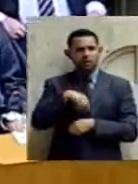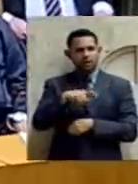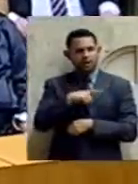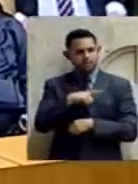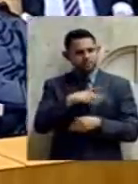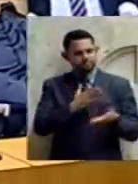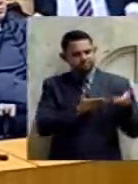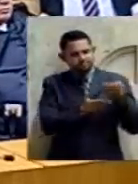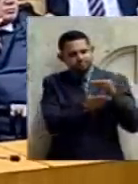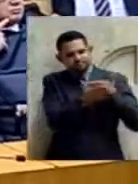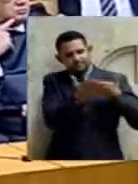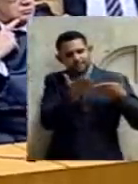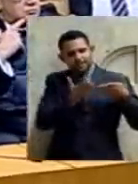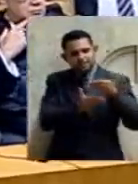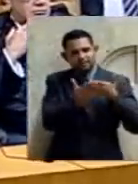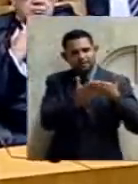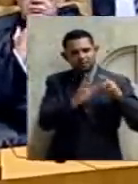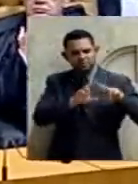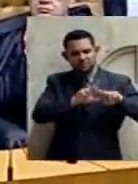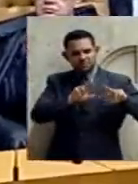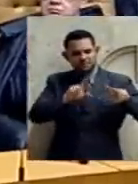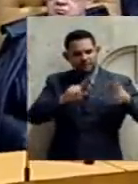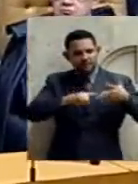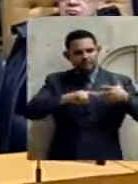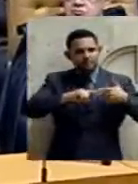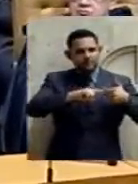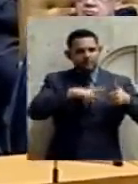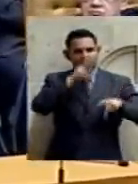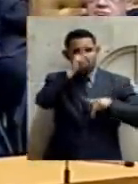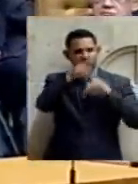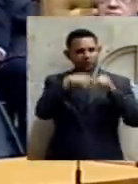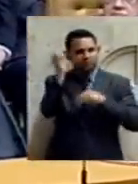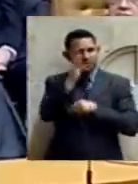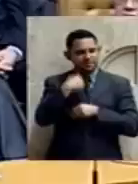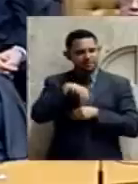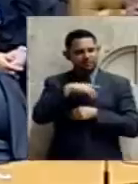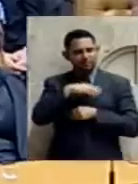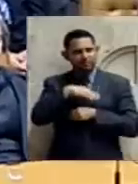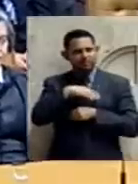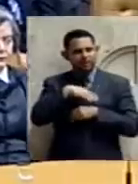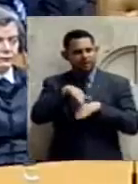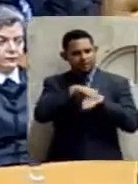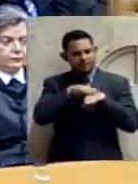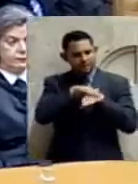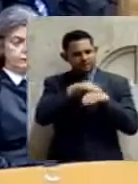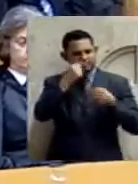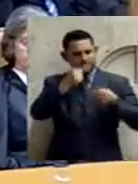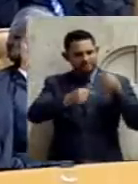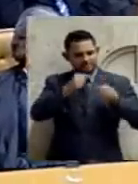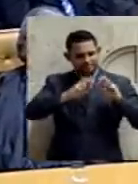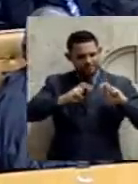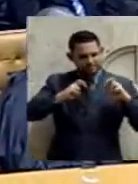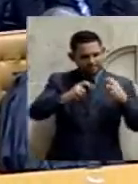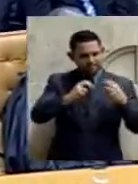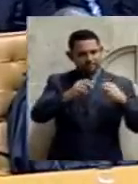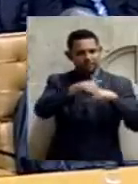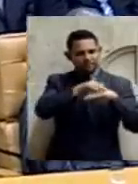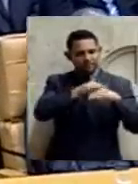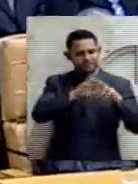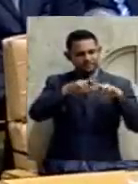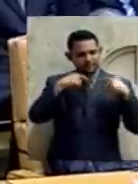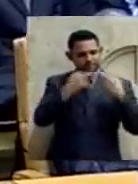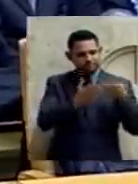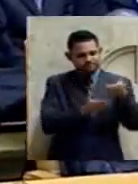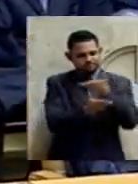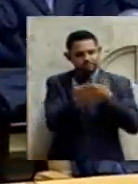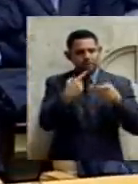interação constante com os mais diversos atores sociais é indicativa de que o Supremo Tribunal Federal